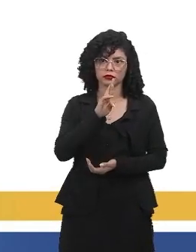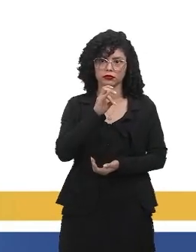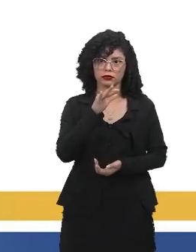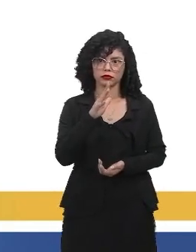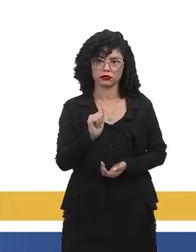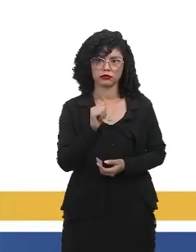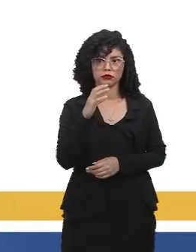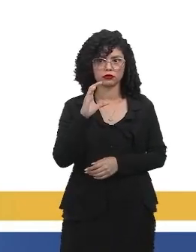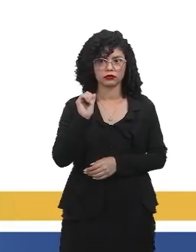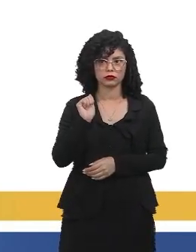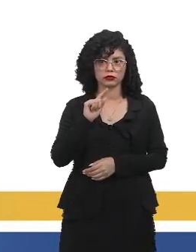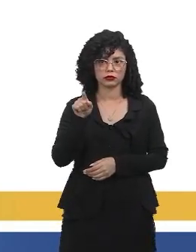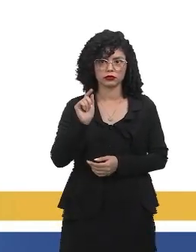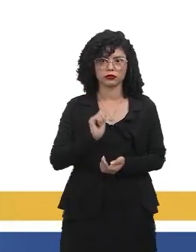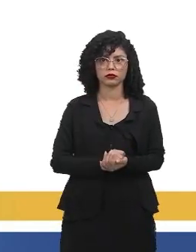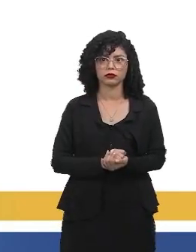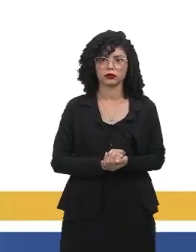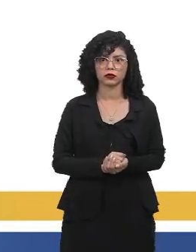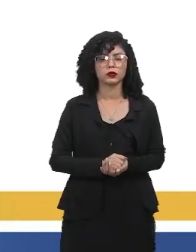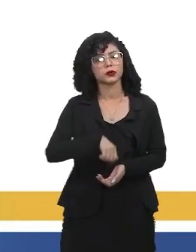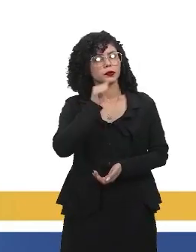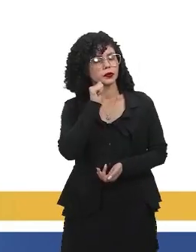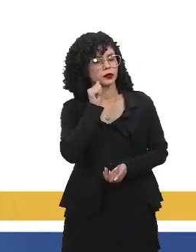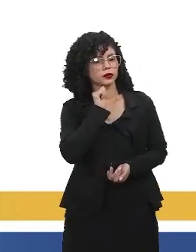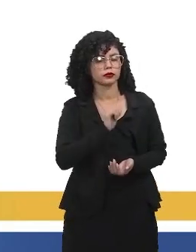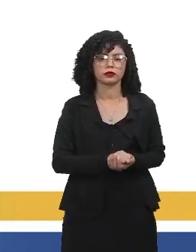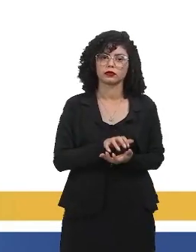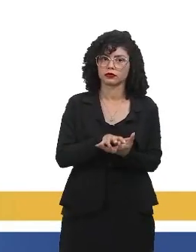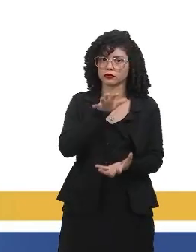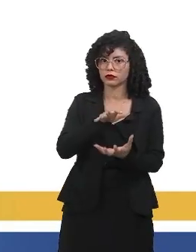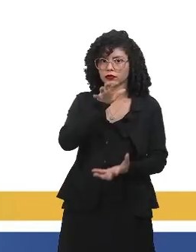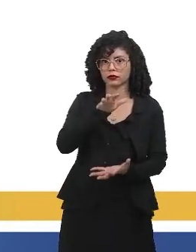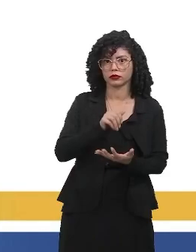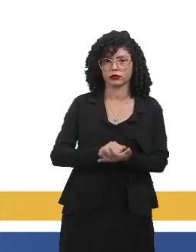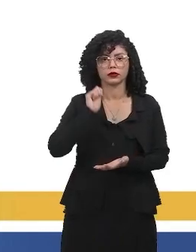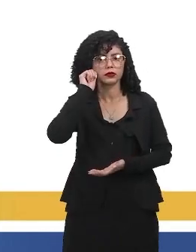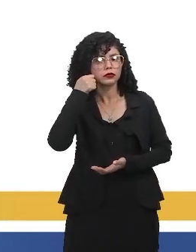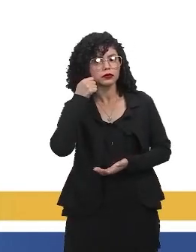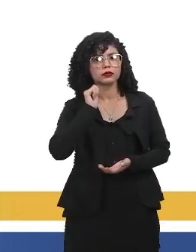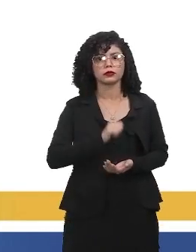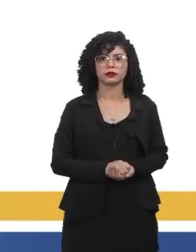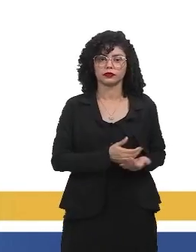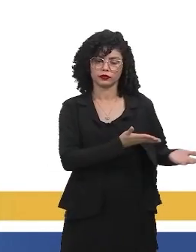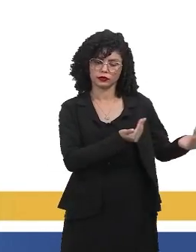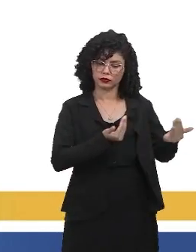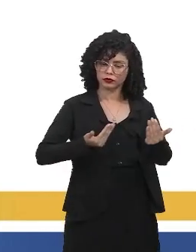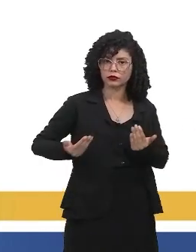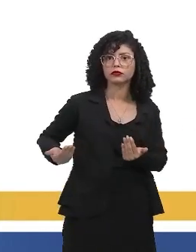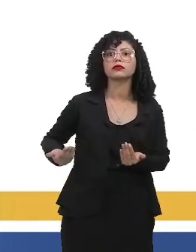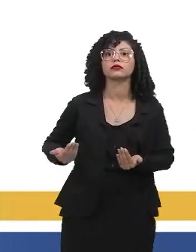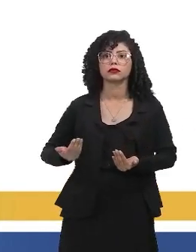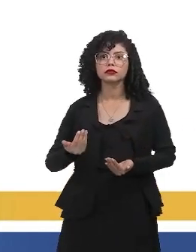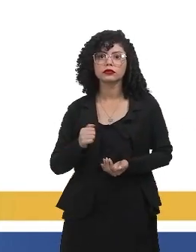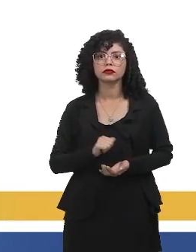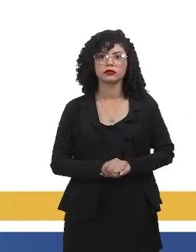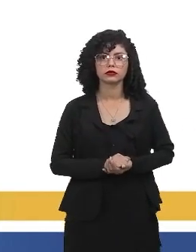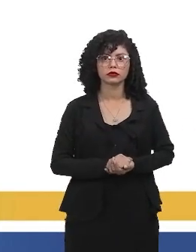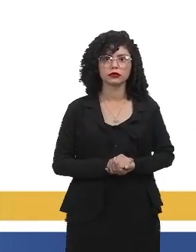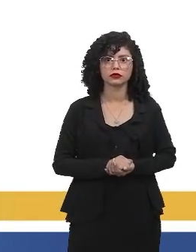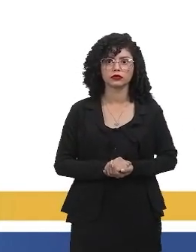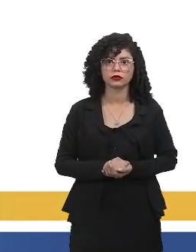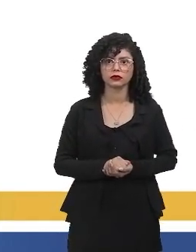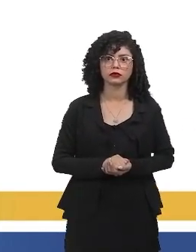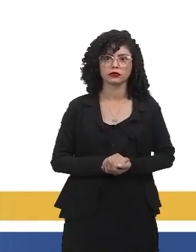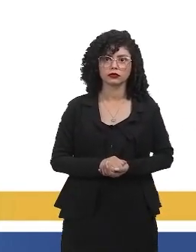4 personagens: uma senhora mais idosa, negra retinta, uma jovem senhora que